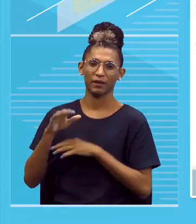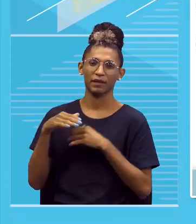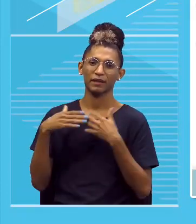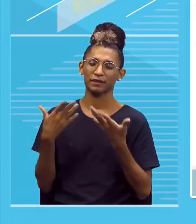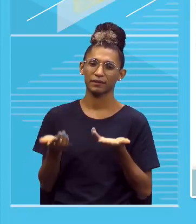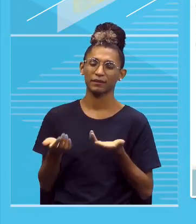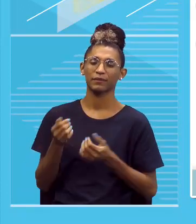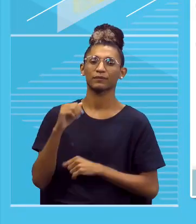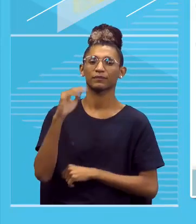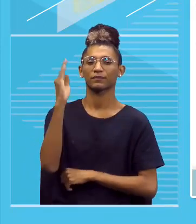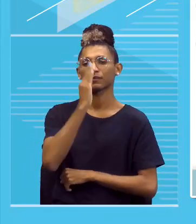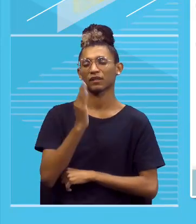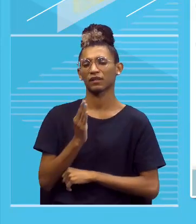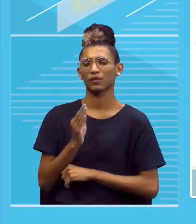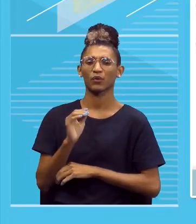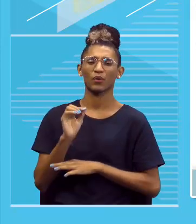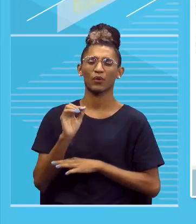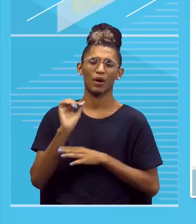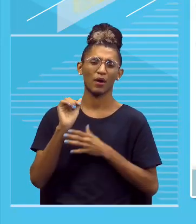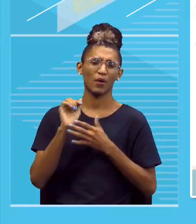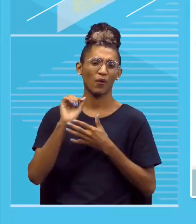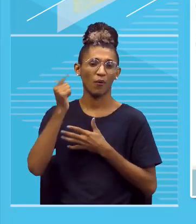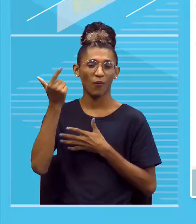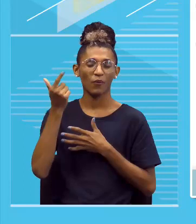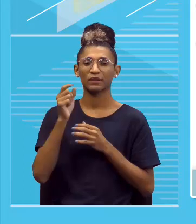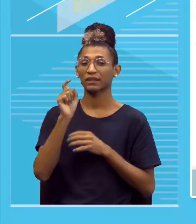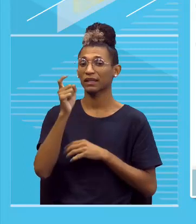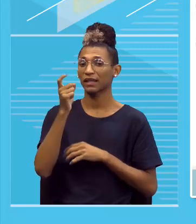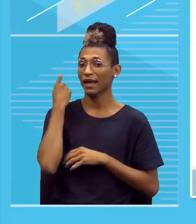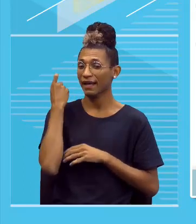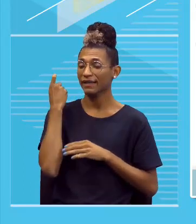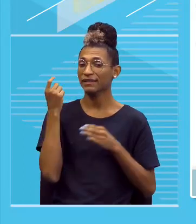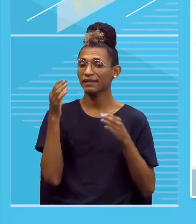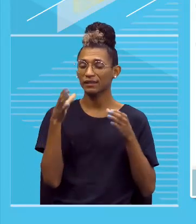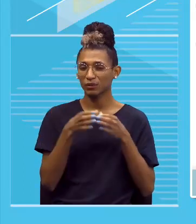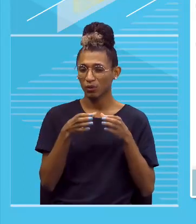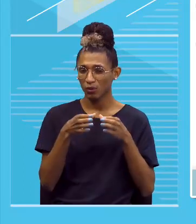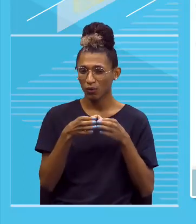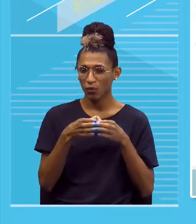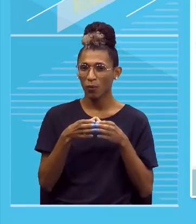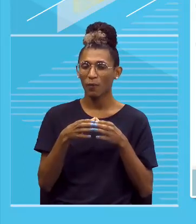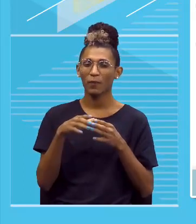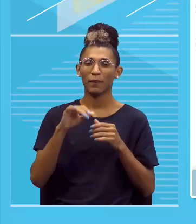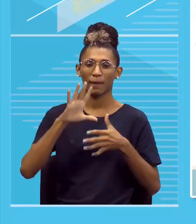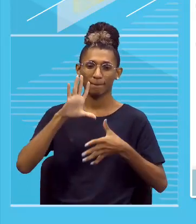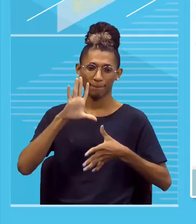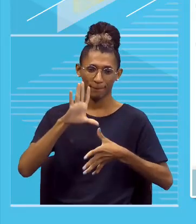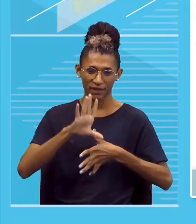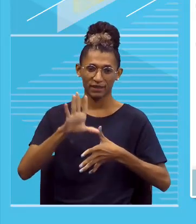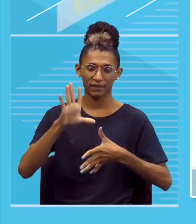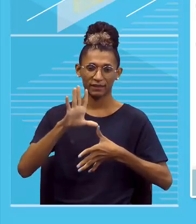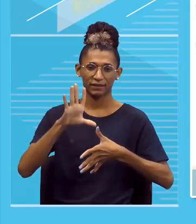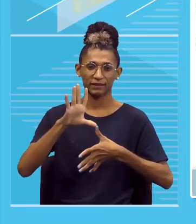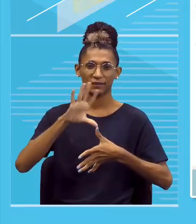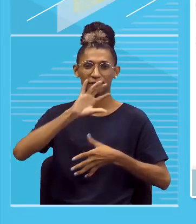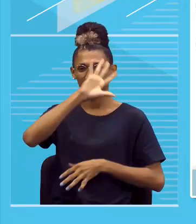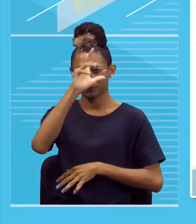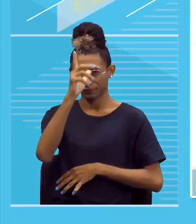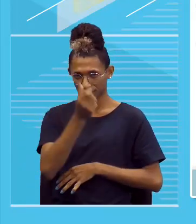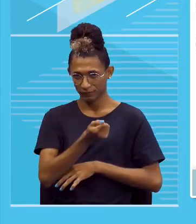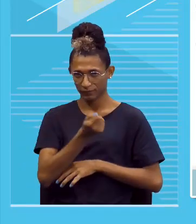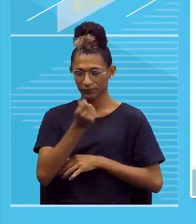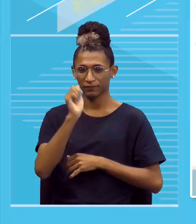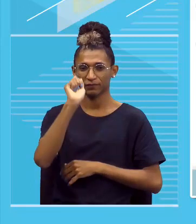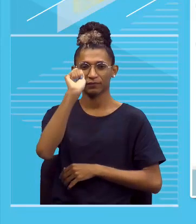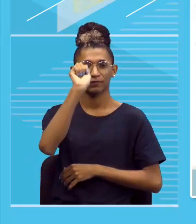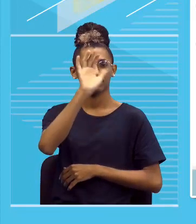Brasil outros outras ex colônias da América da África da